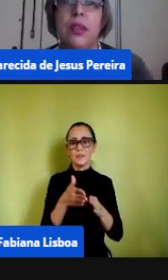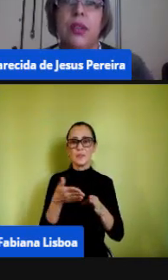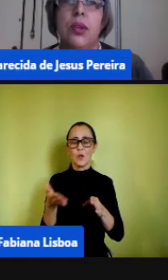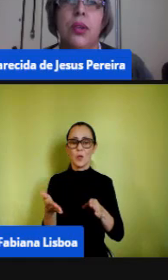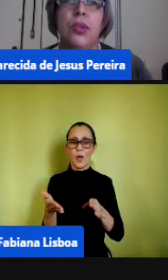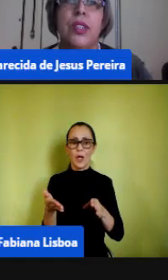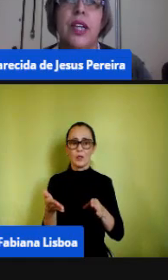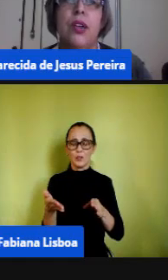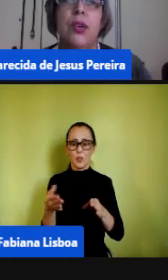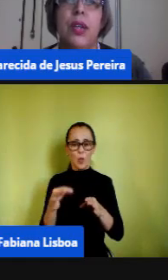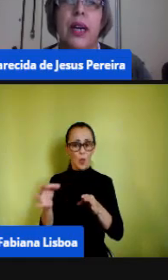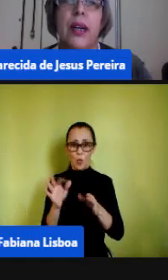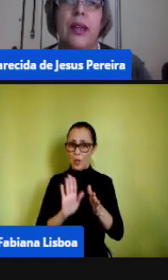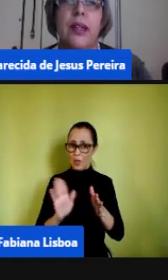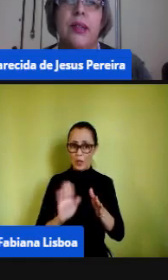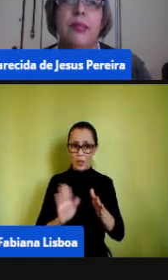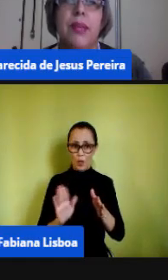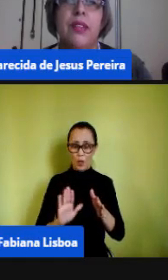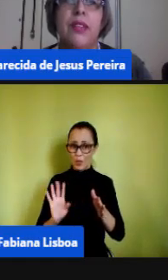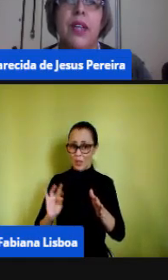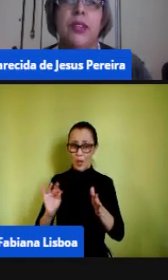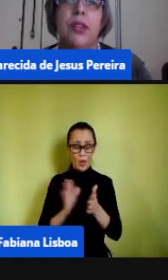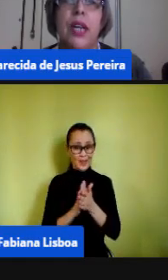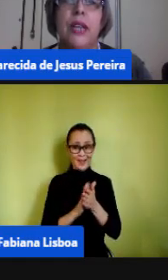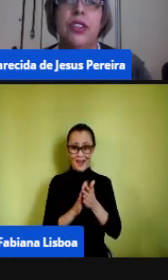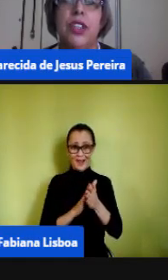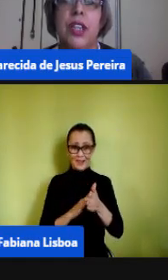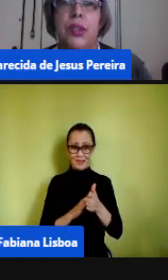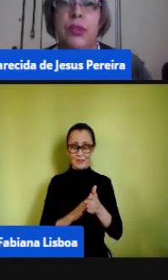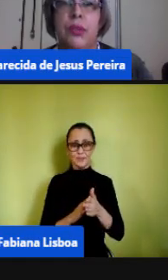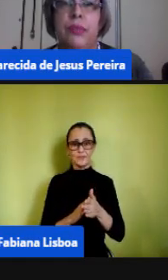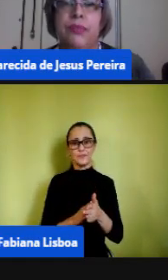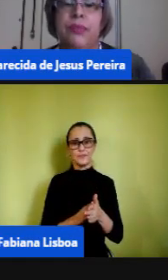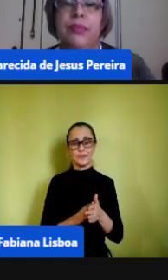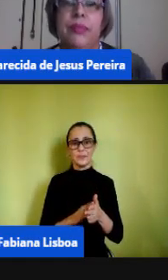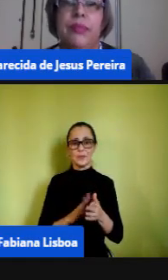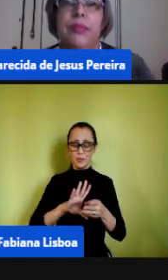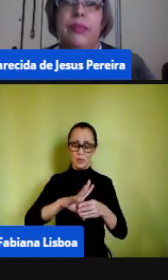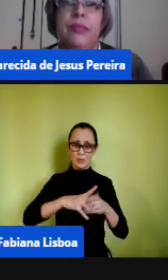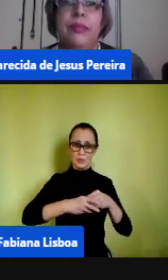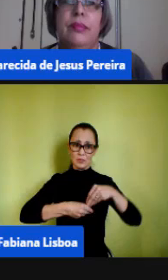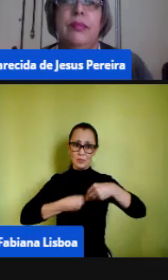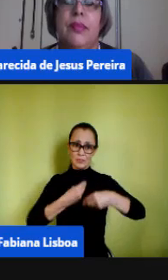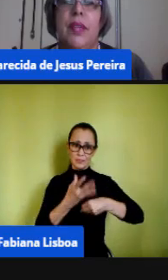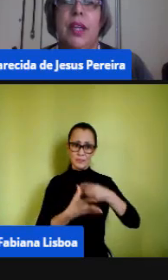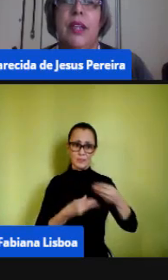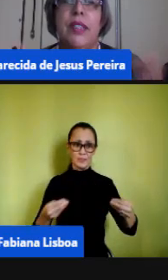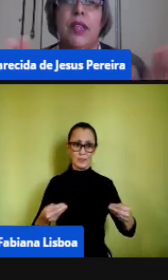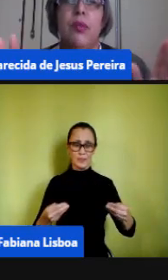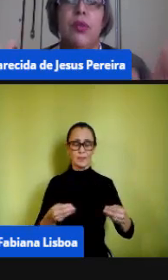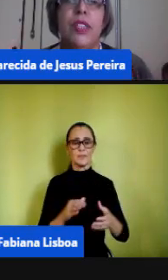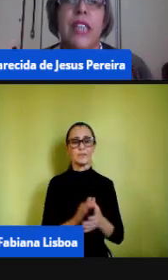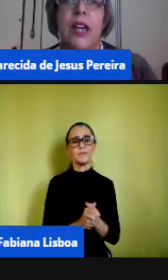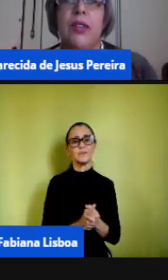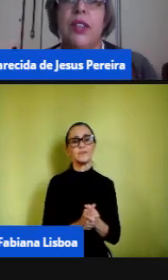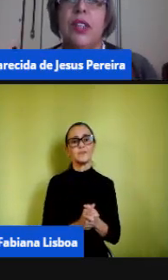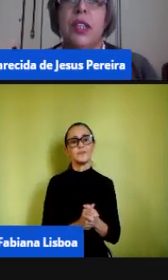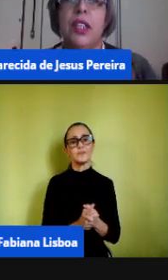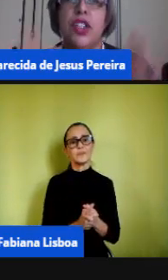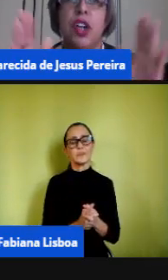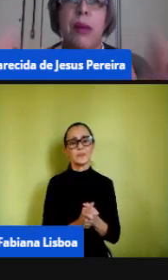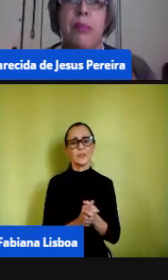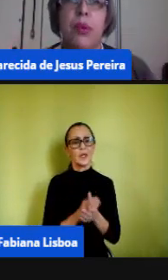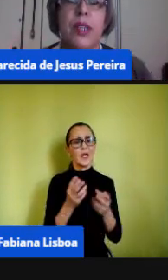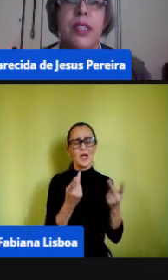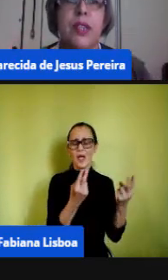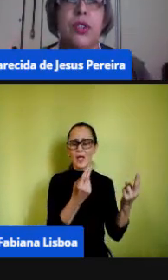costura ou sem colar para virar do lado direito. Né? Ele vai ser como um saco, então você tem que